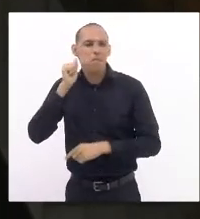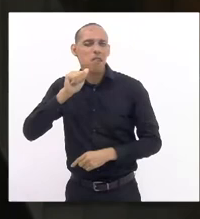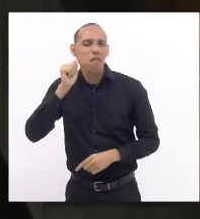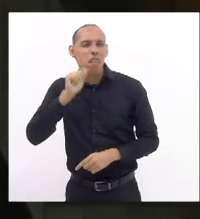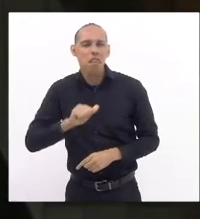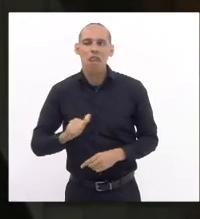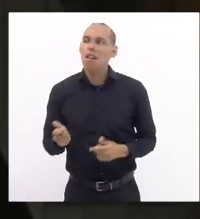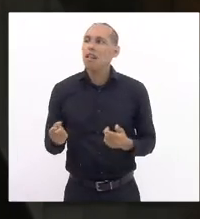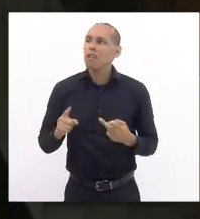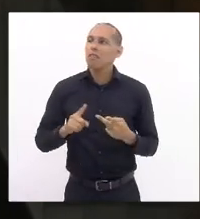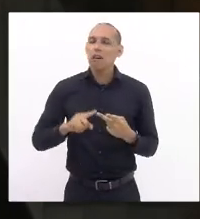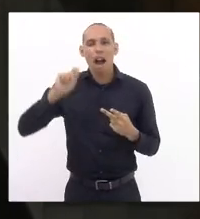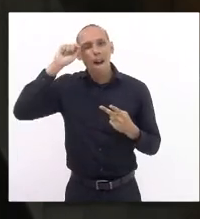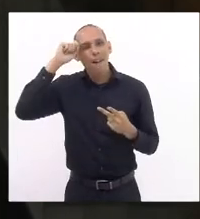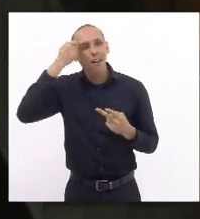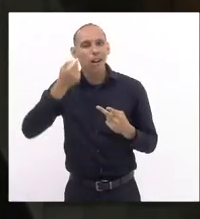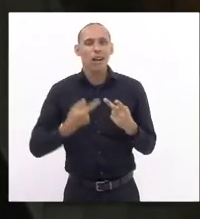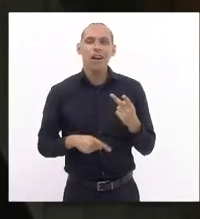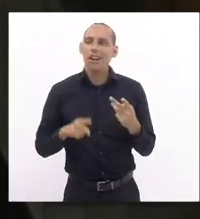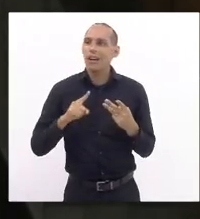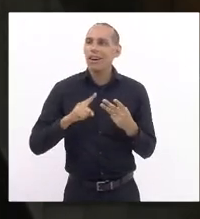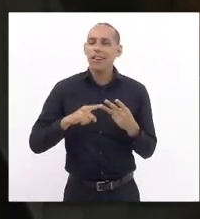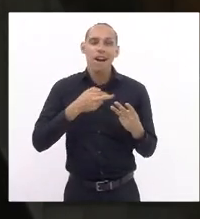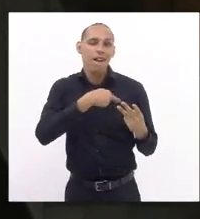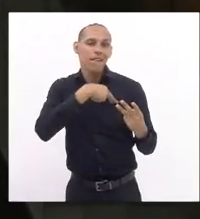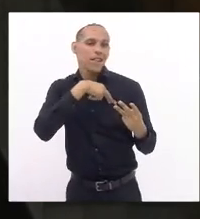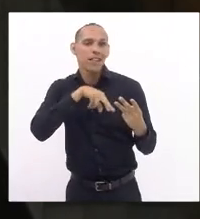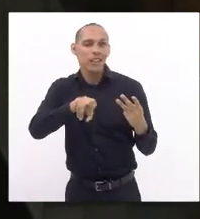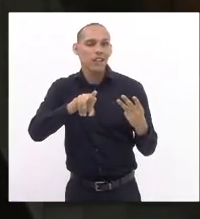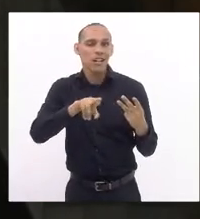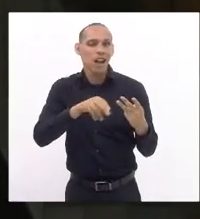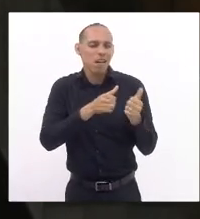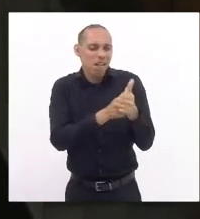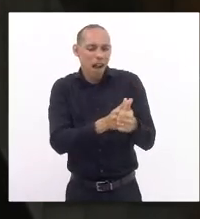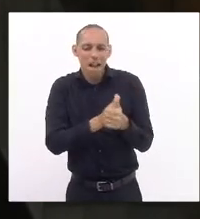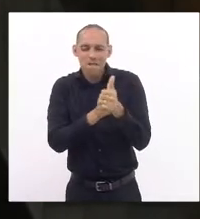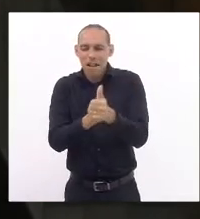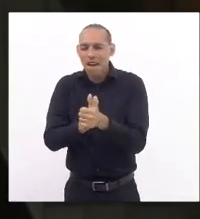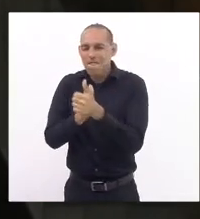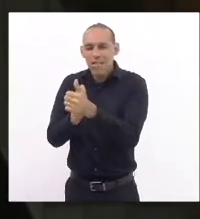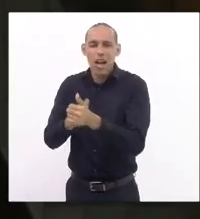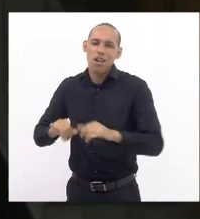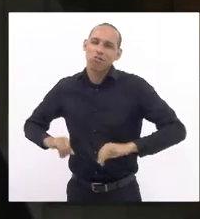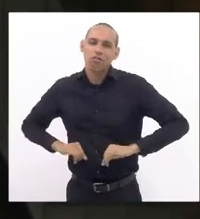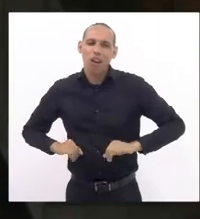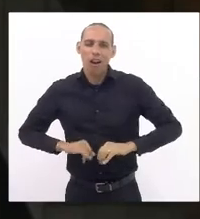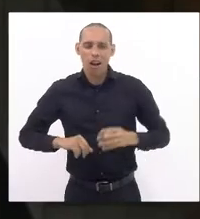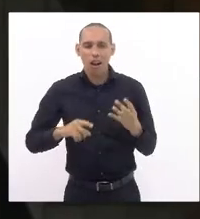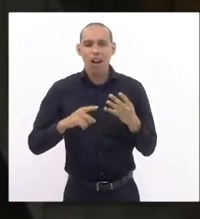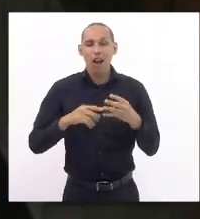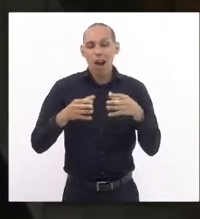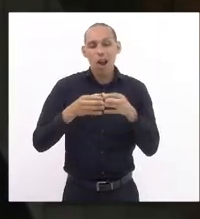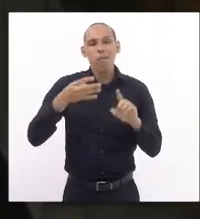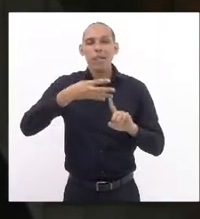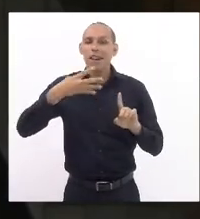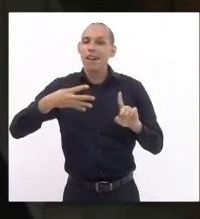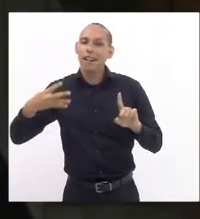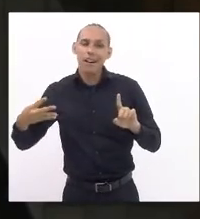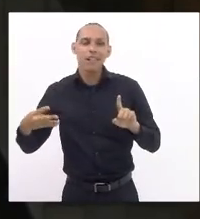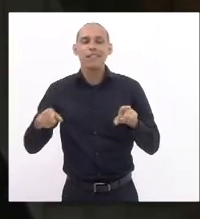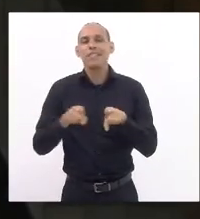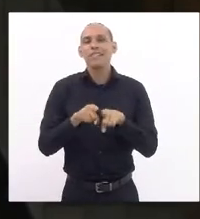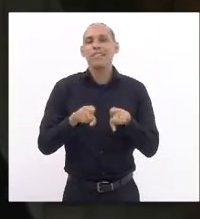Mulheres, negros, religiosos perseguidos por suas religiões, comunidade LGBTQIA+, e